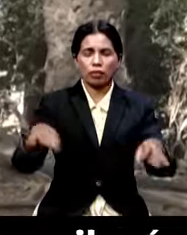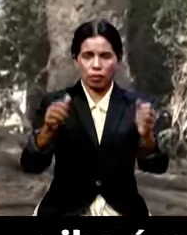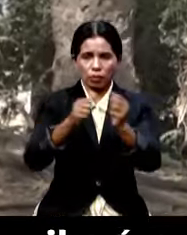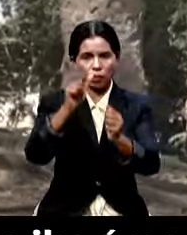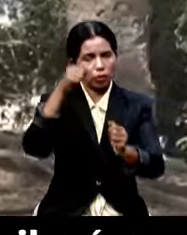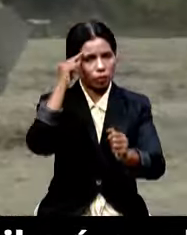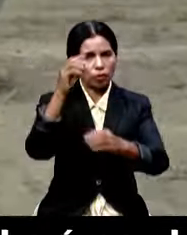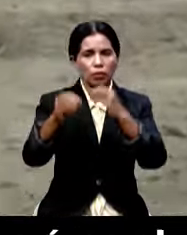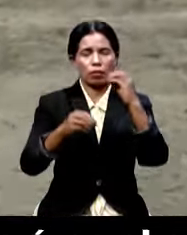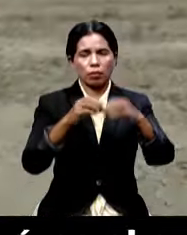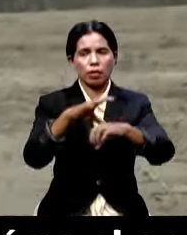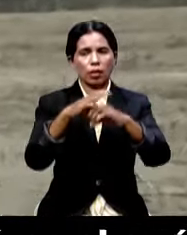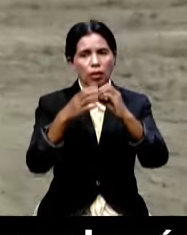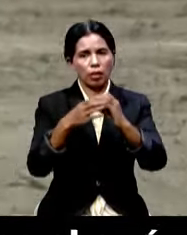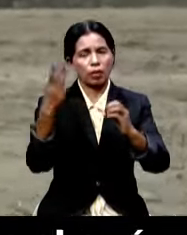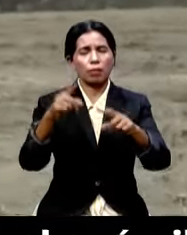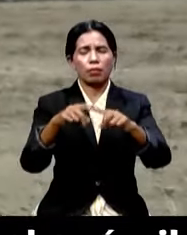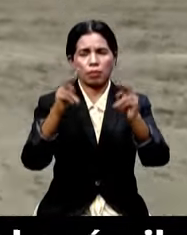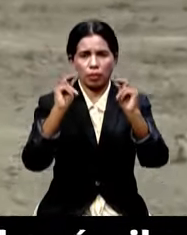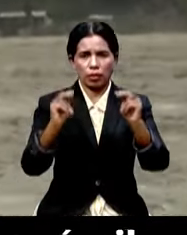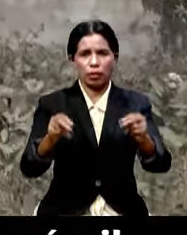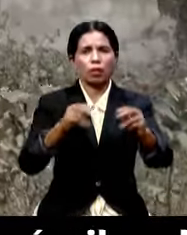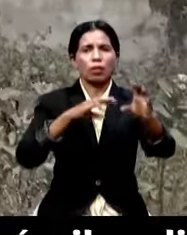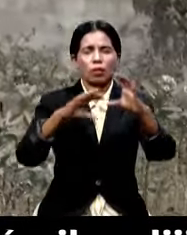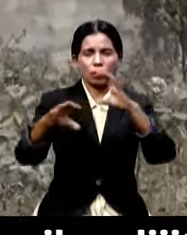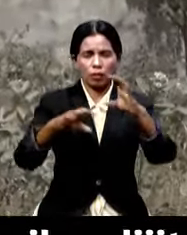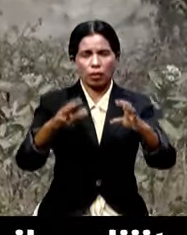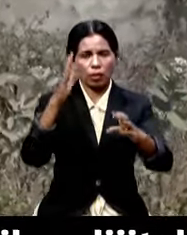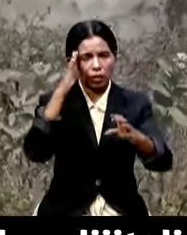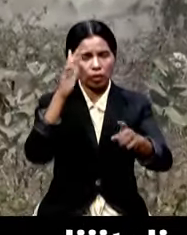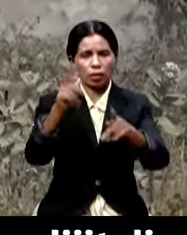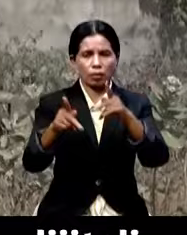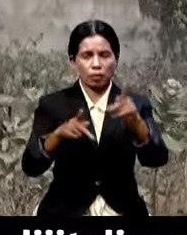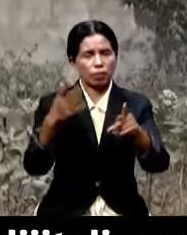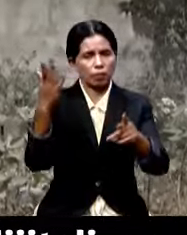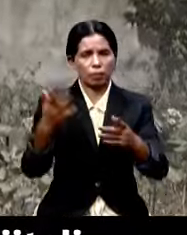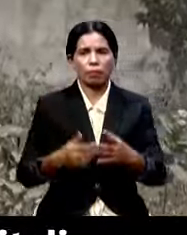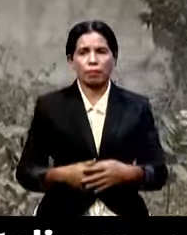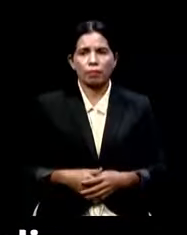governo, quando a RAI refere, mas bem precisa comunica, não considera nem RAI, né?